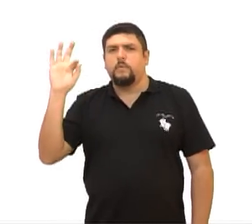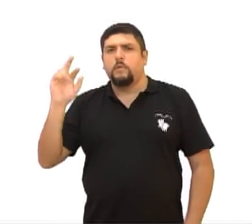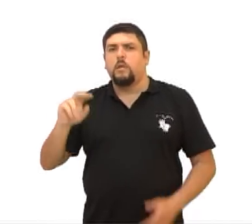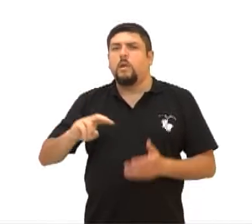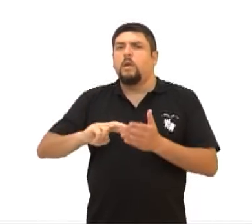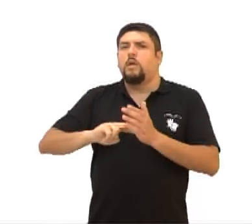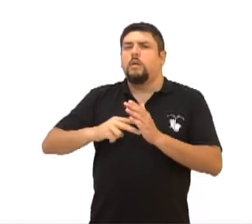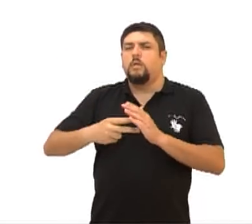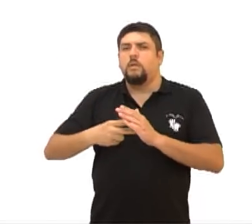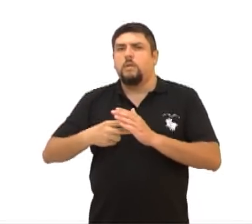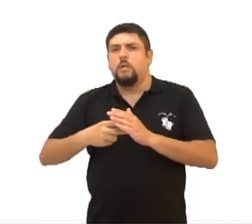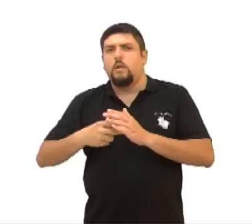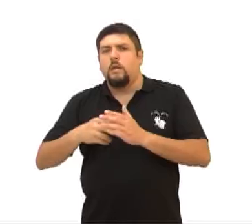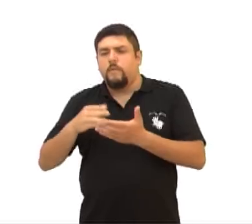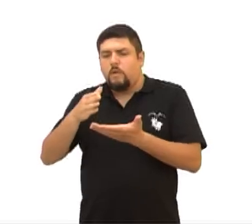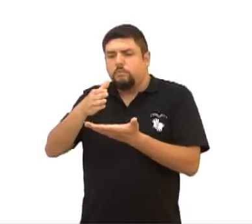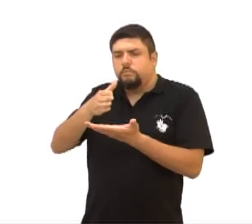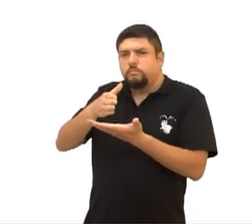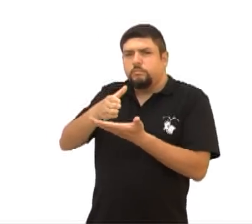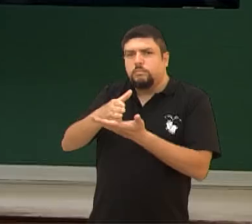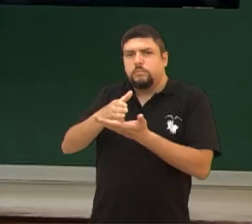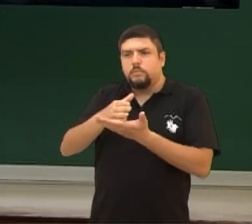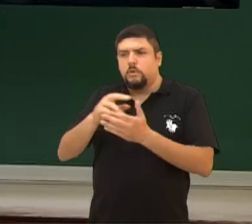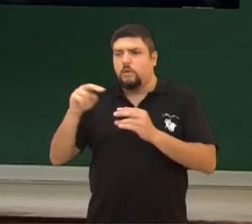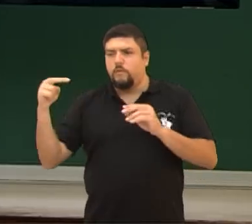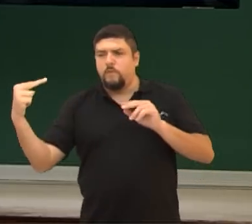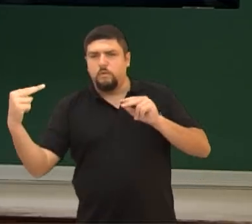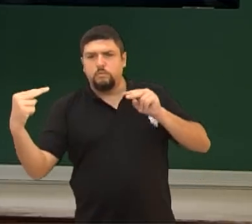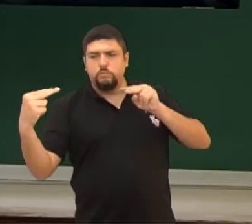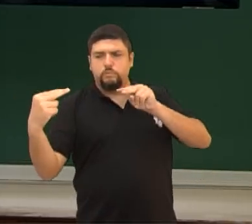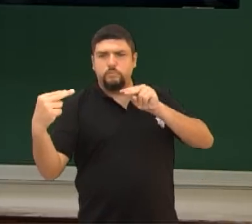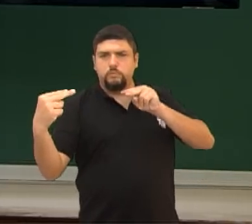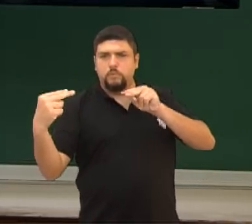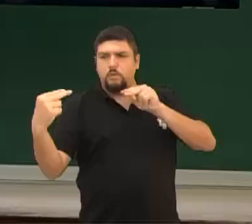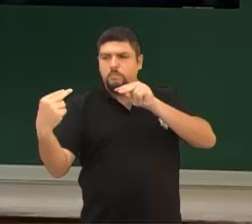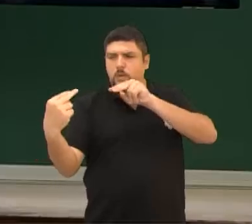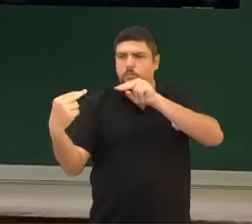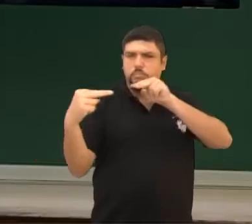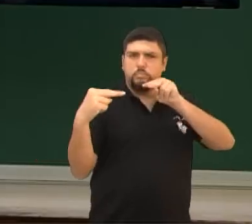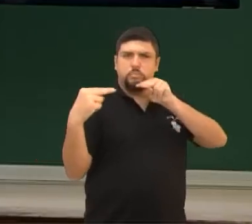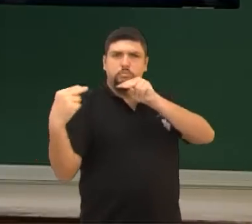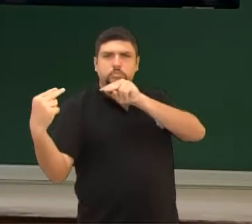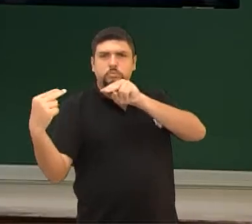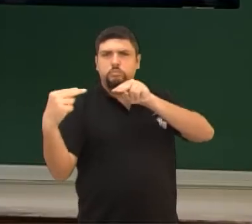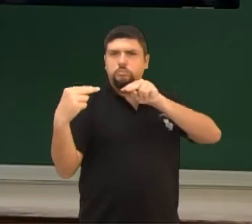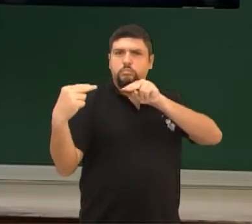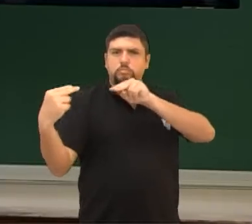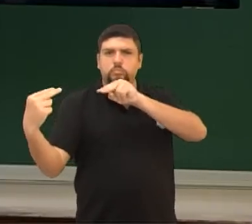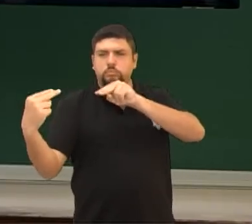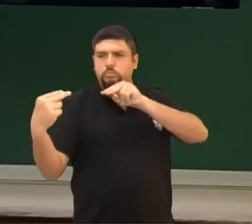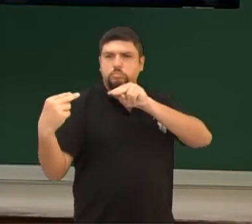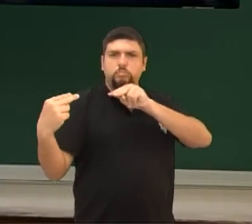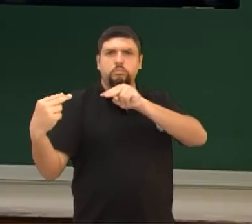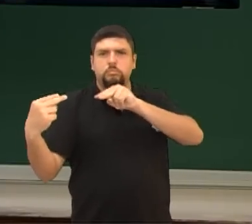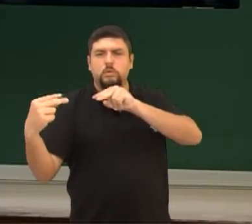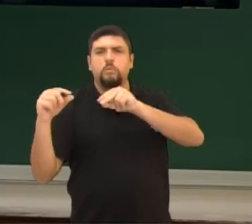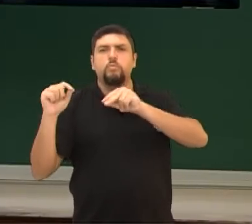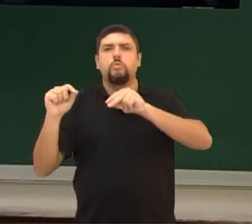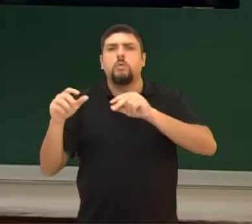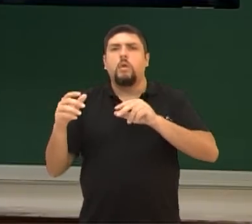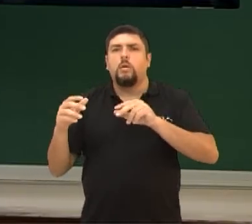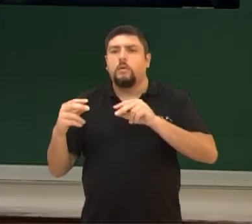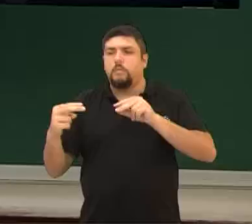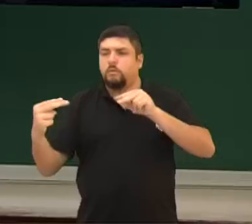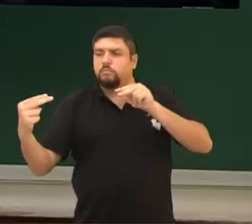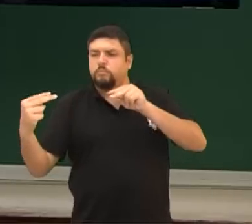outro. Entrevista, aqui e aqui, e aqui e ali. Entrevista, entre mais vista, juntou